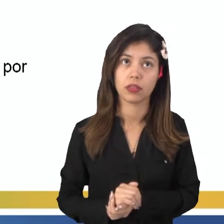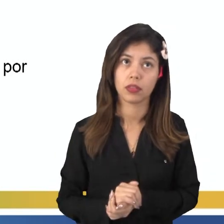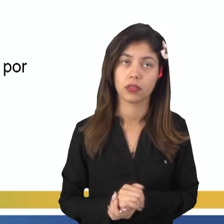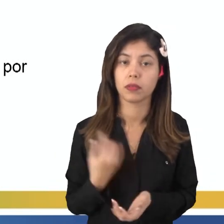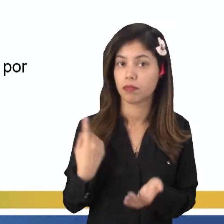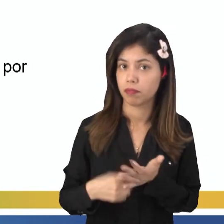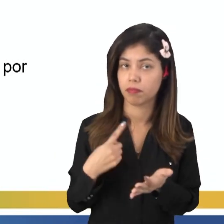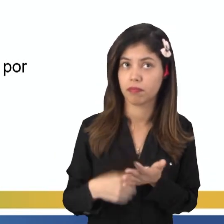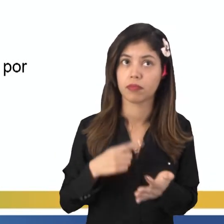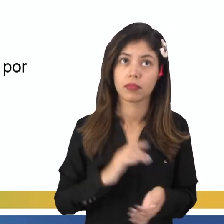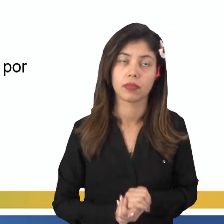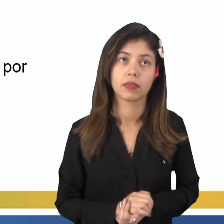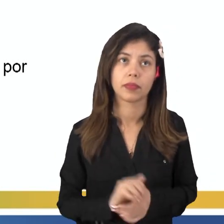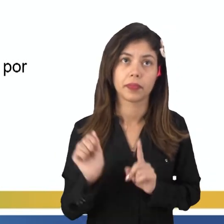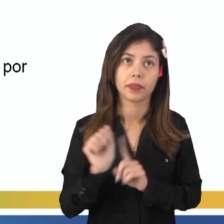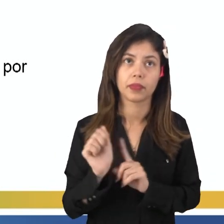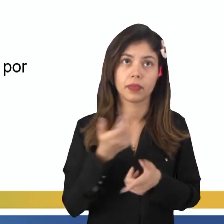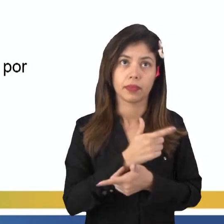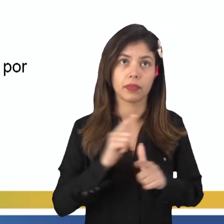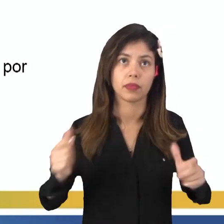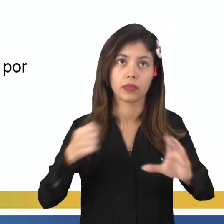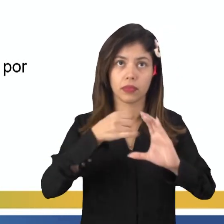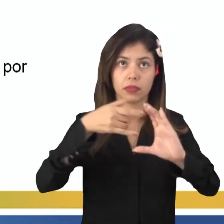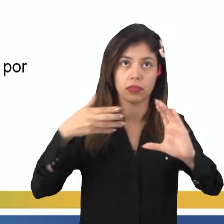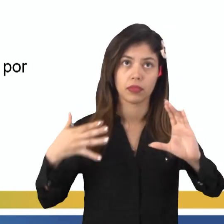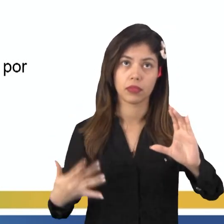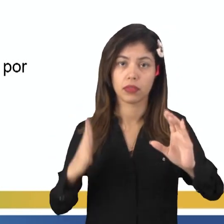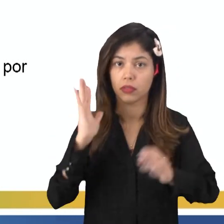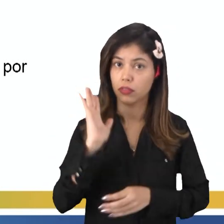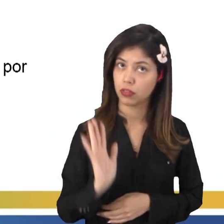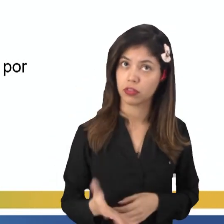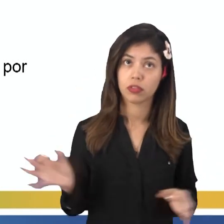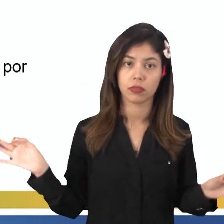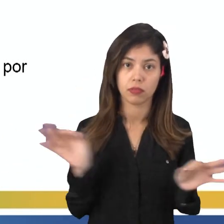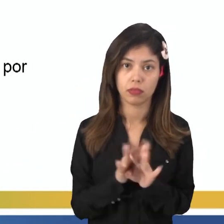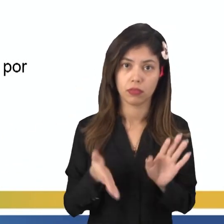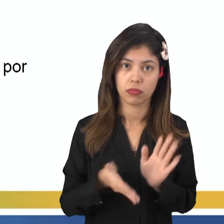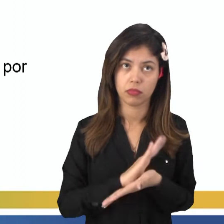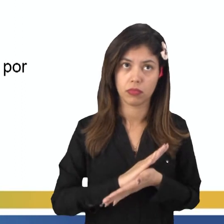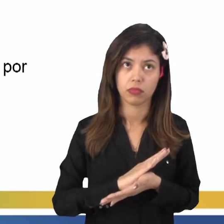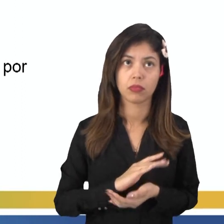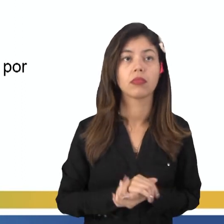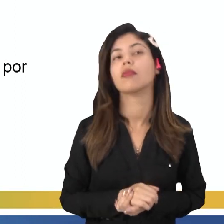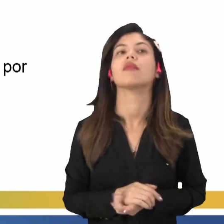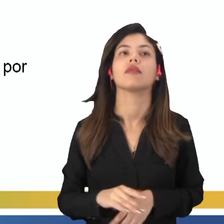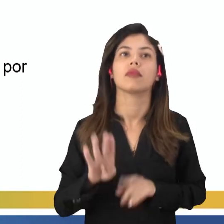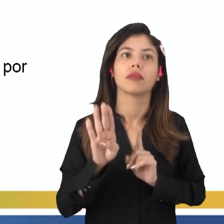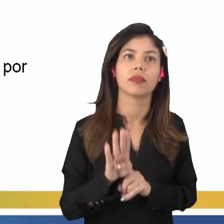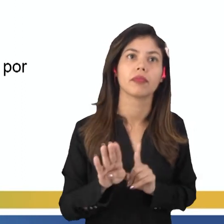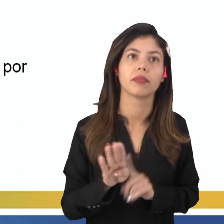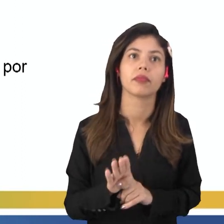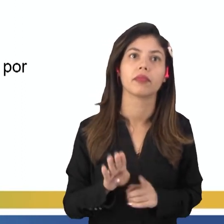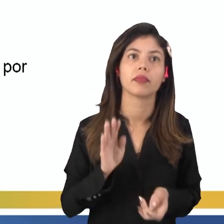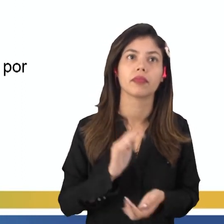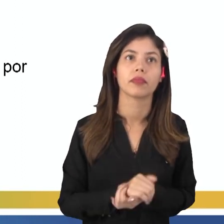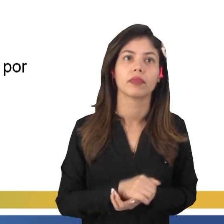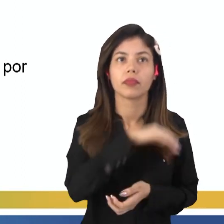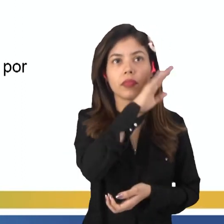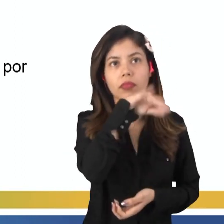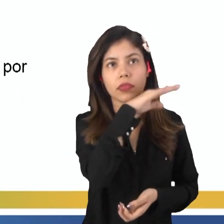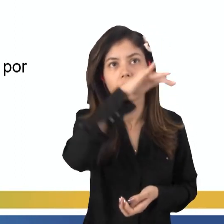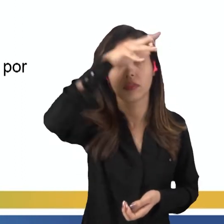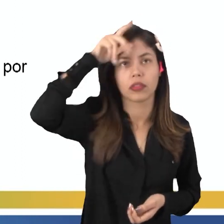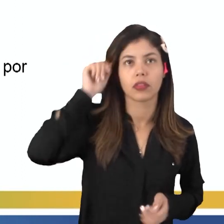a ser levado em conta. Letra A. A maioria das espécies já foram extintas. Letra